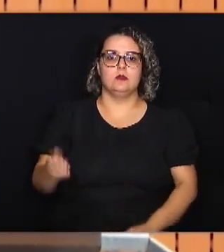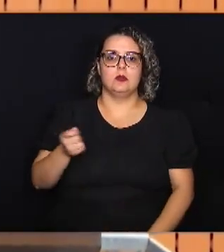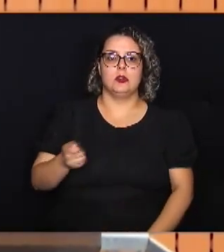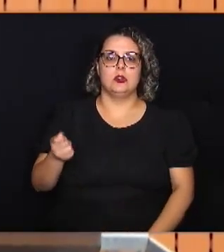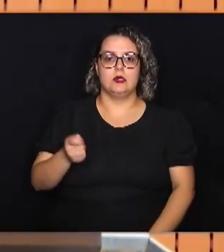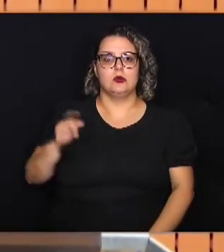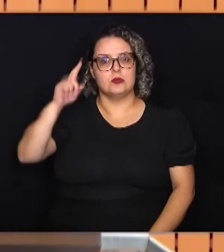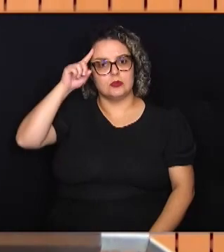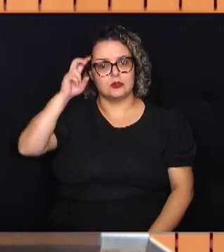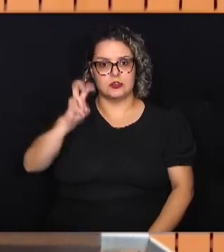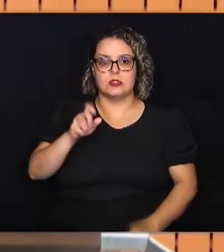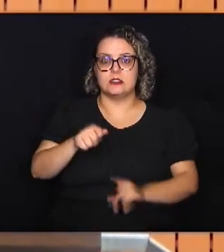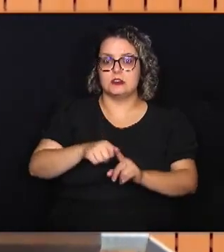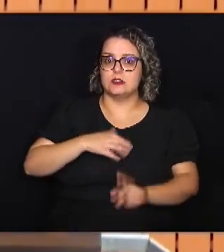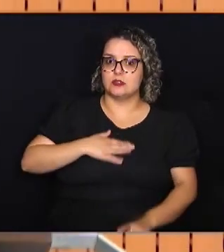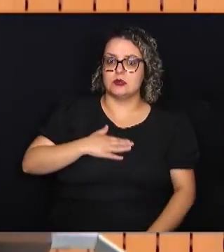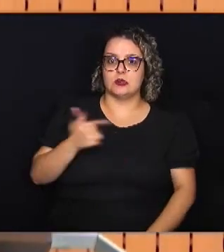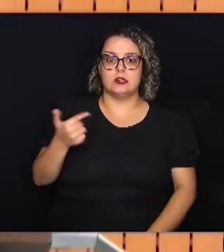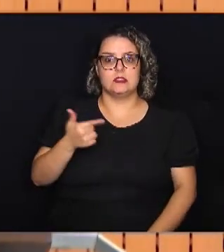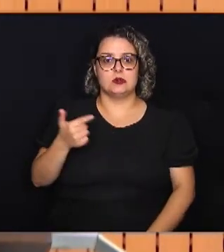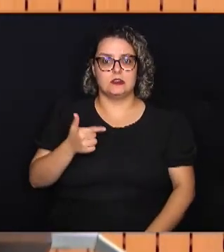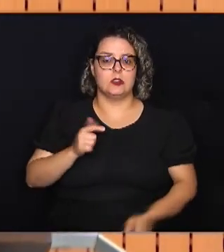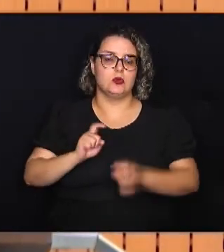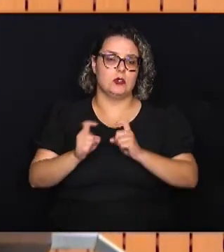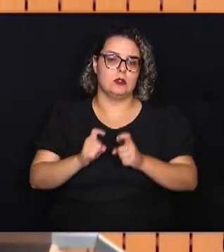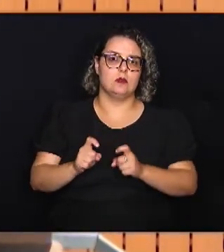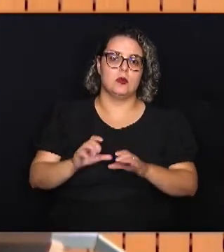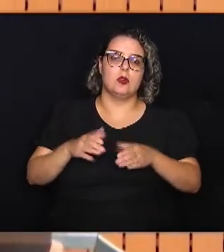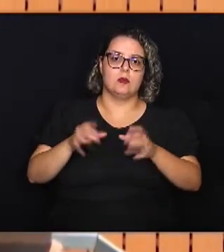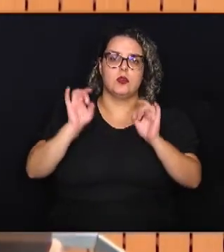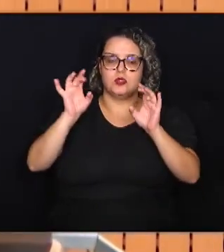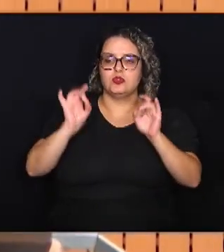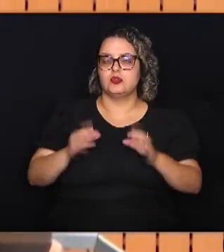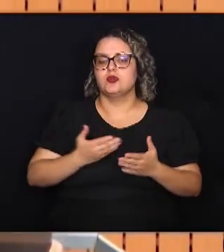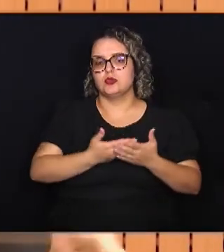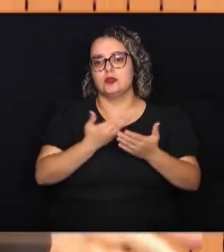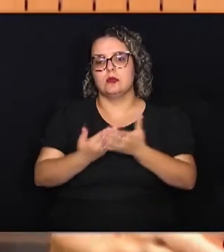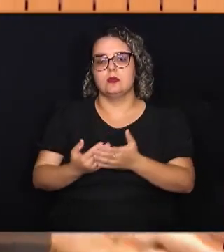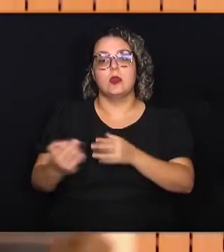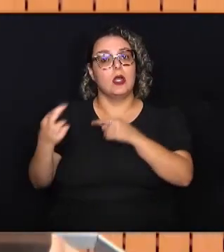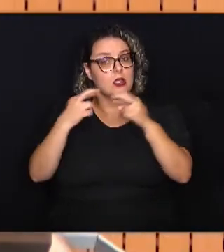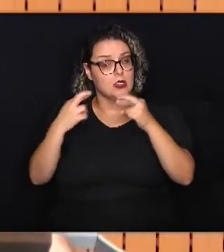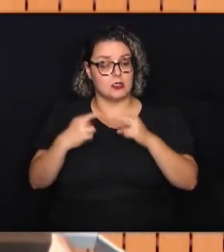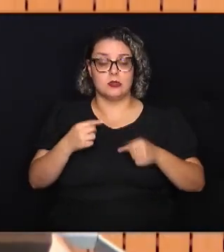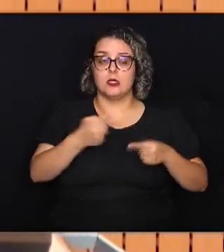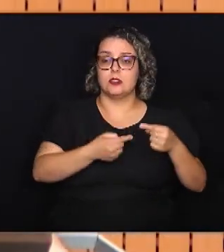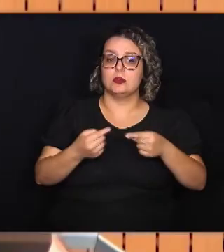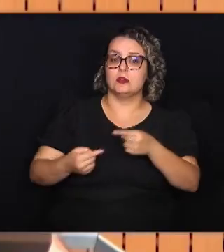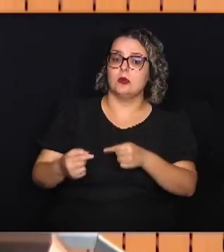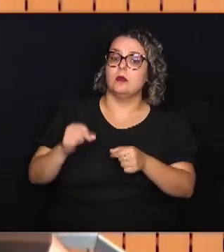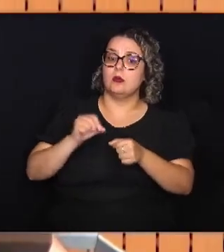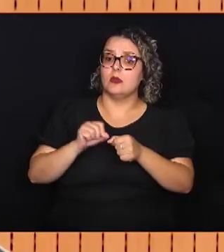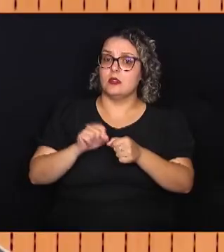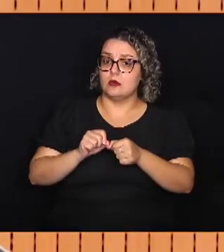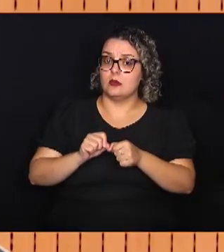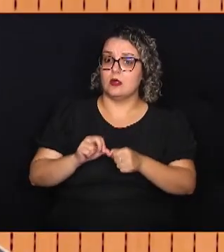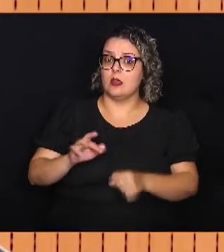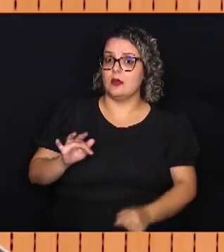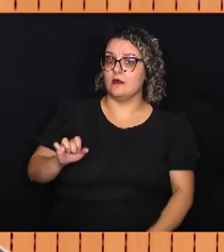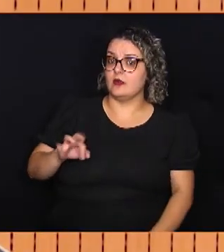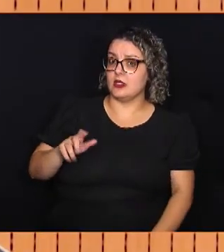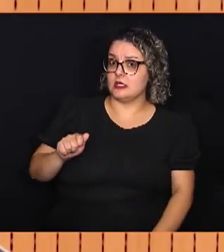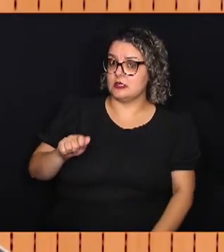5 de agosto, na segunda reunião da Comissão Especial de Estudos, para analisar e discutir sobre a realização de feiras